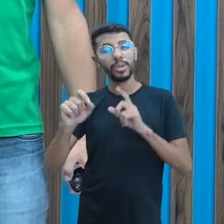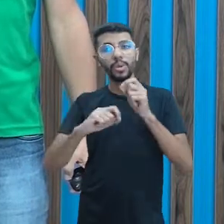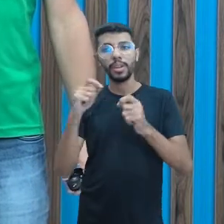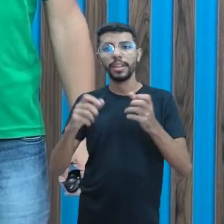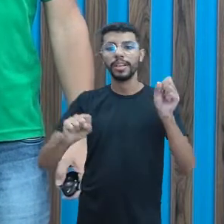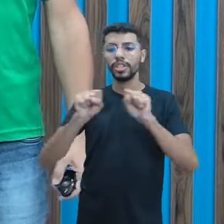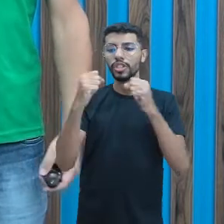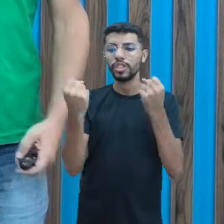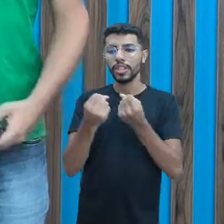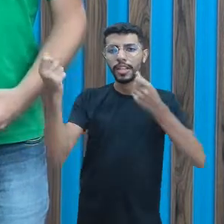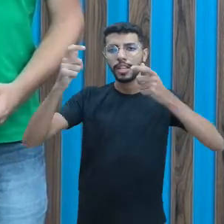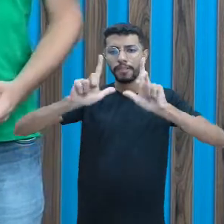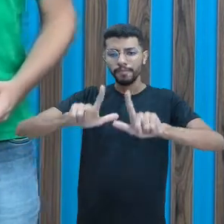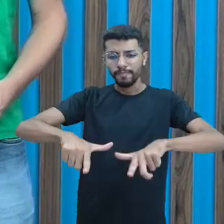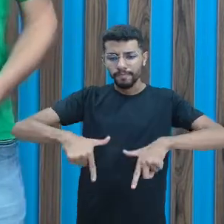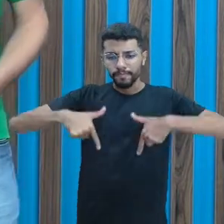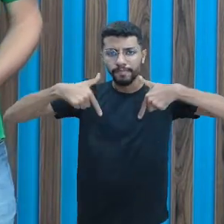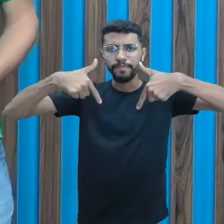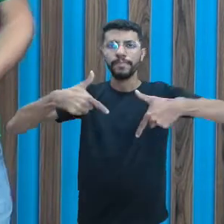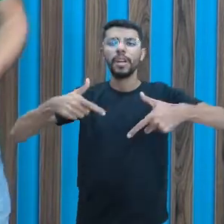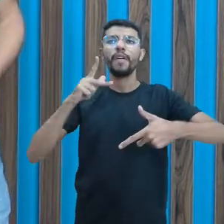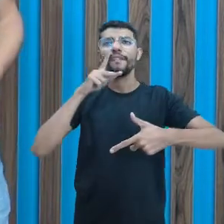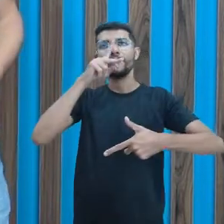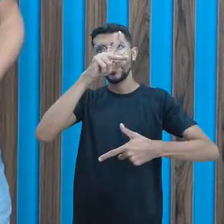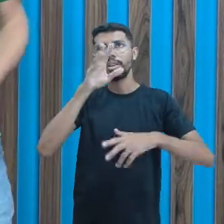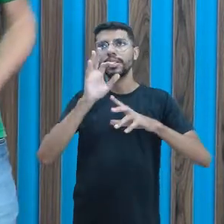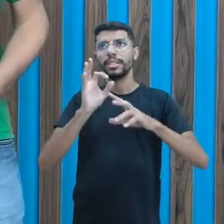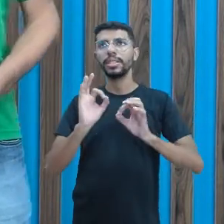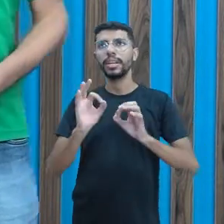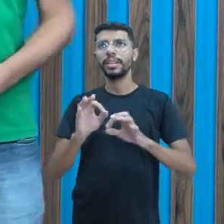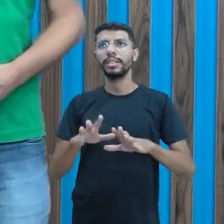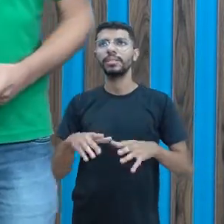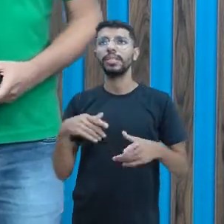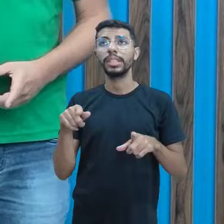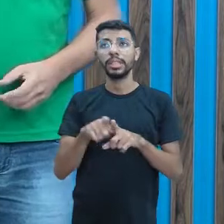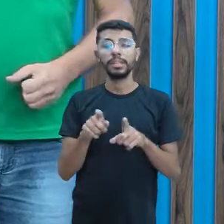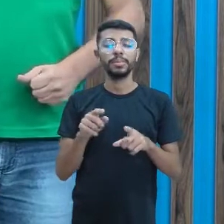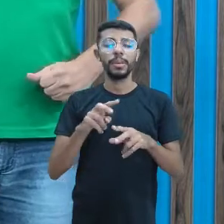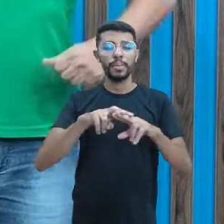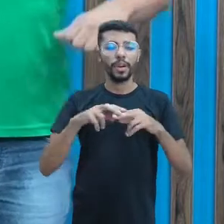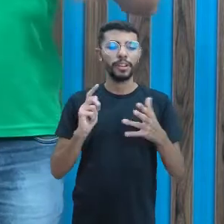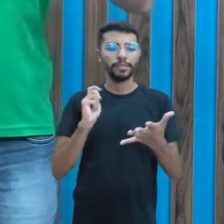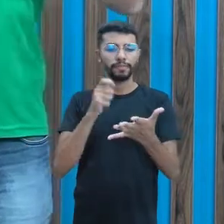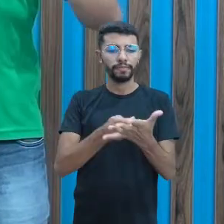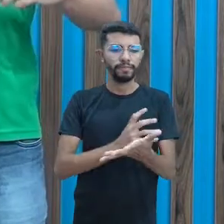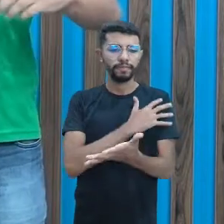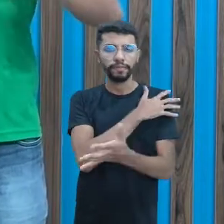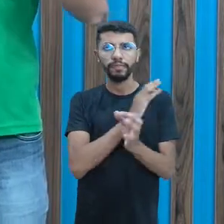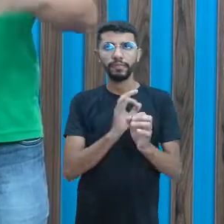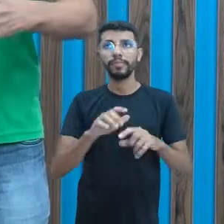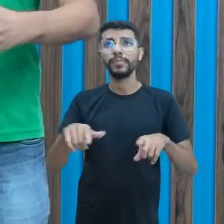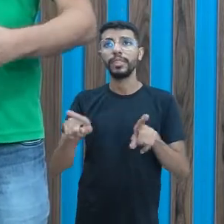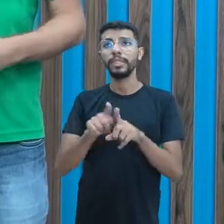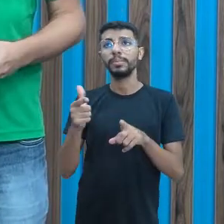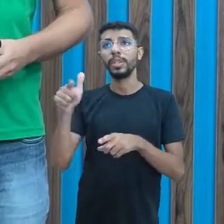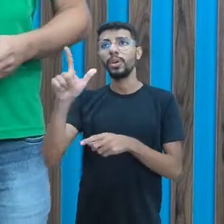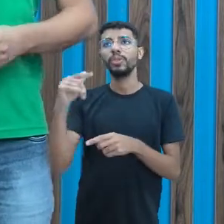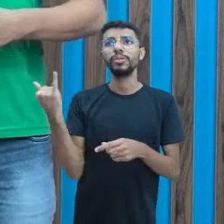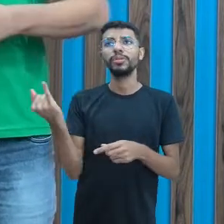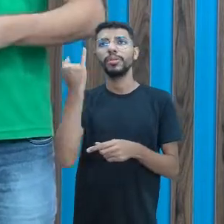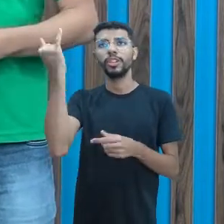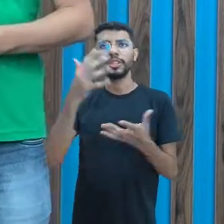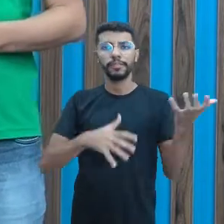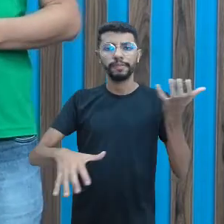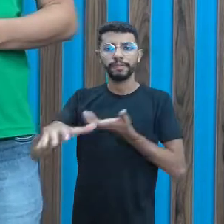força diante desse enfraquecimento da ditadura e perda do apoio político, tá certo? E aí, o outro movimento muito importante, e esse